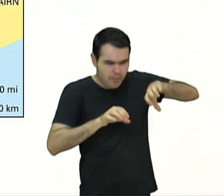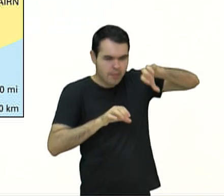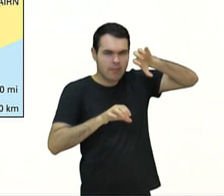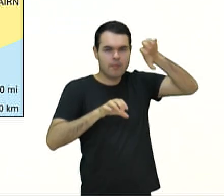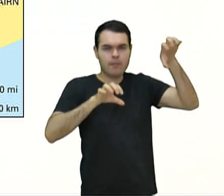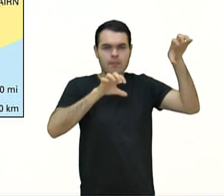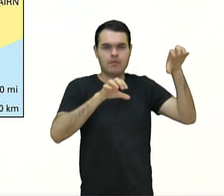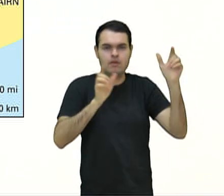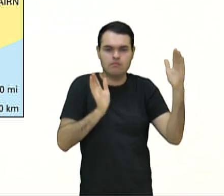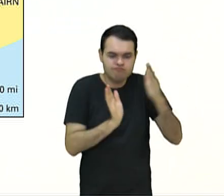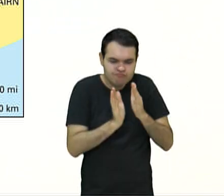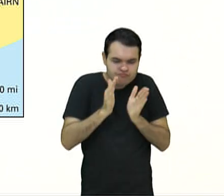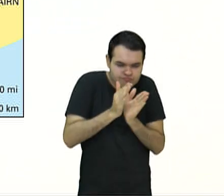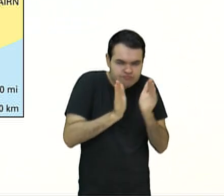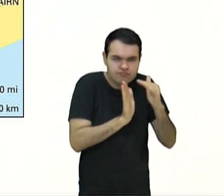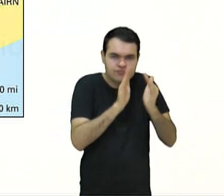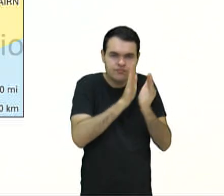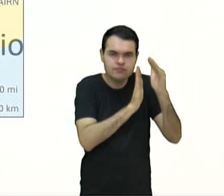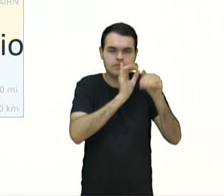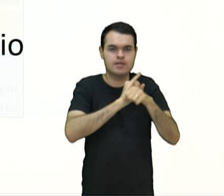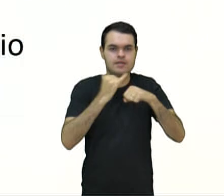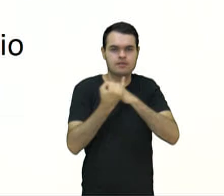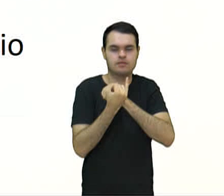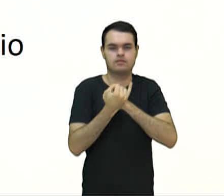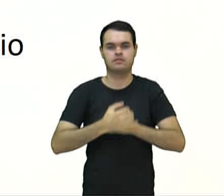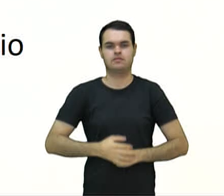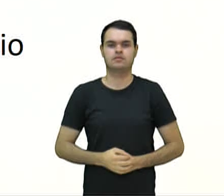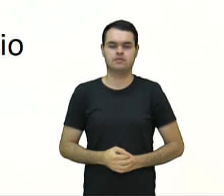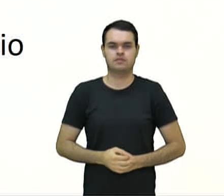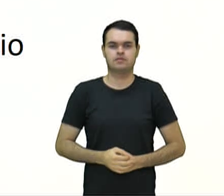extremamente reduzido, são pequenas ilhas.